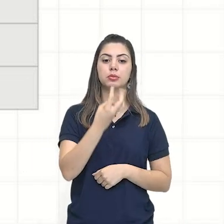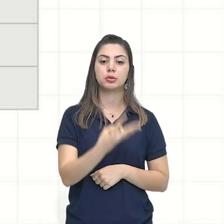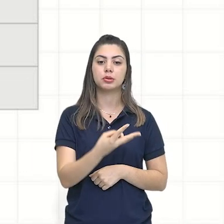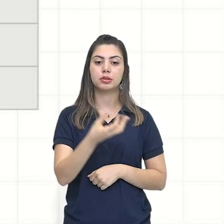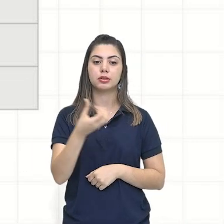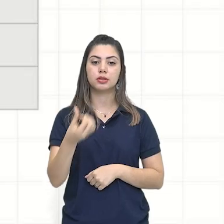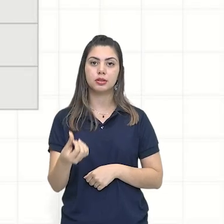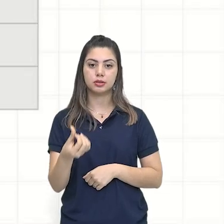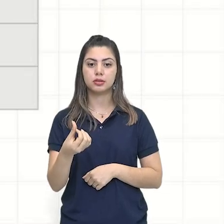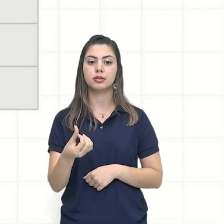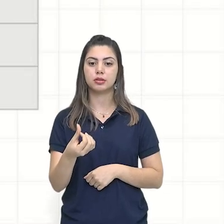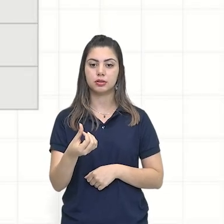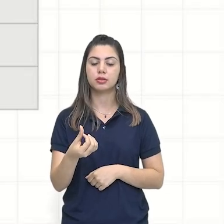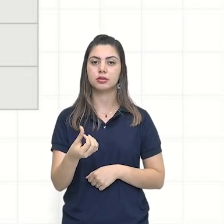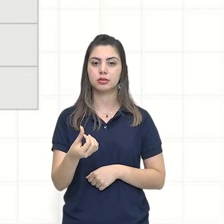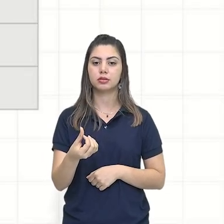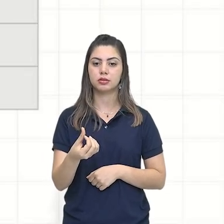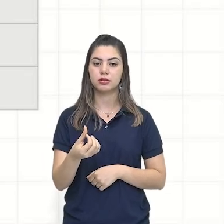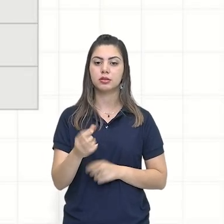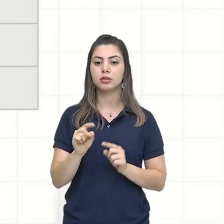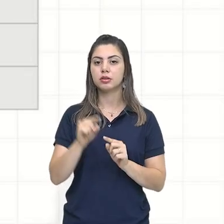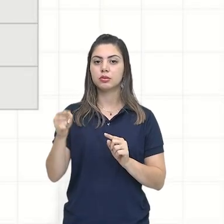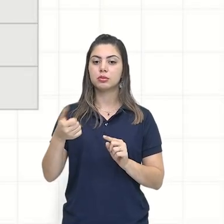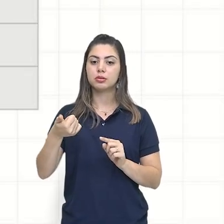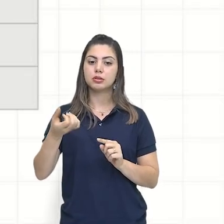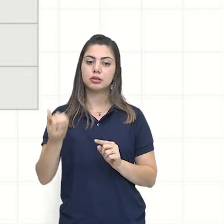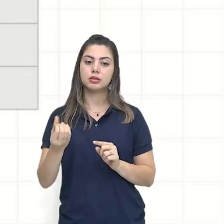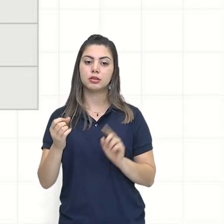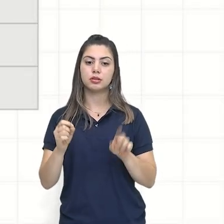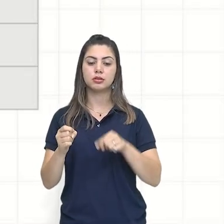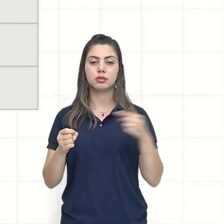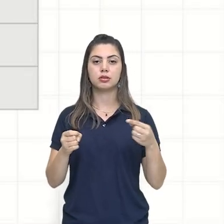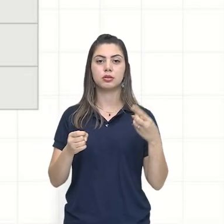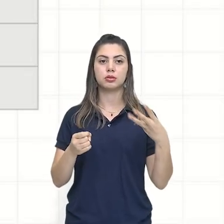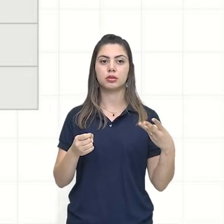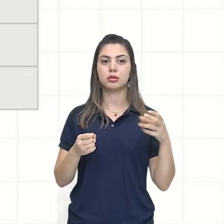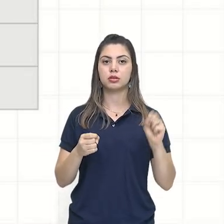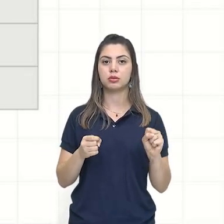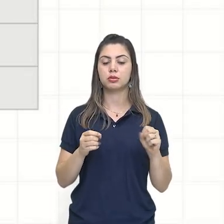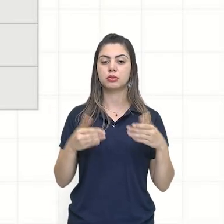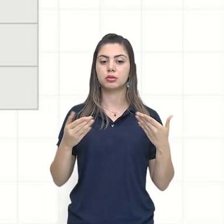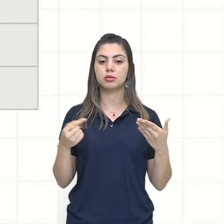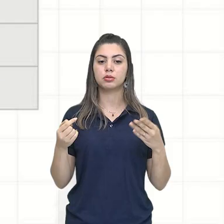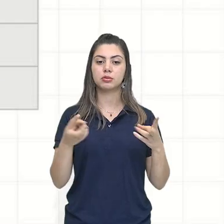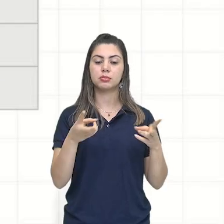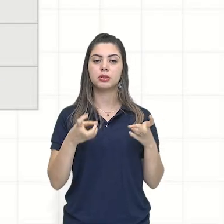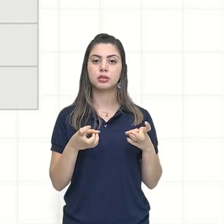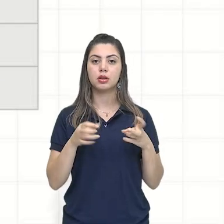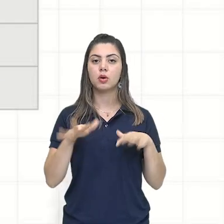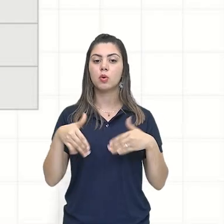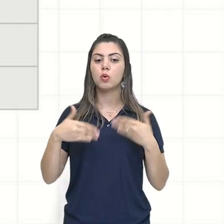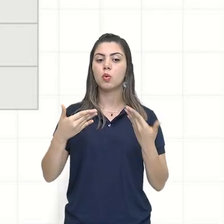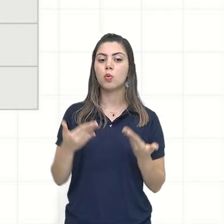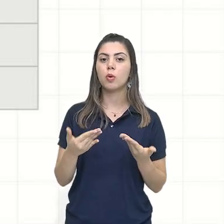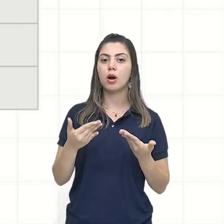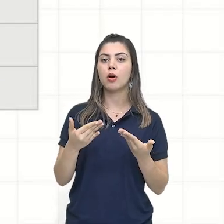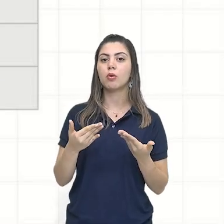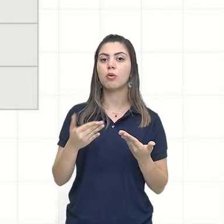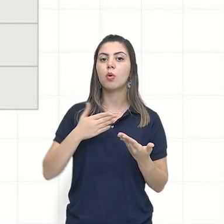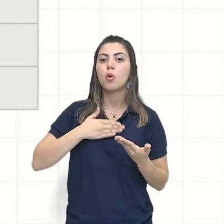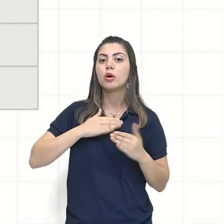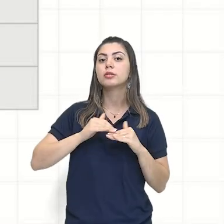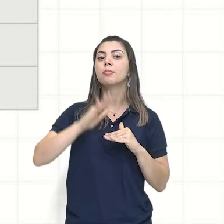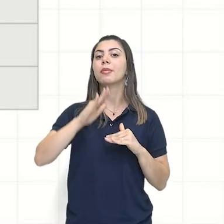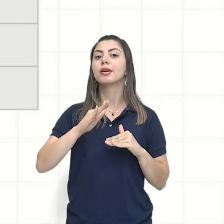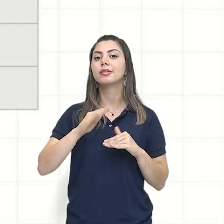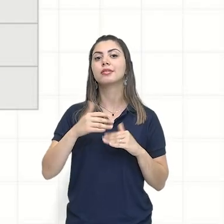os outros dois, né? E vamos ver que o turno que tem a maior preferência por peixe é quem? É